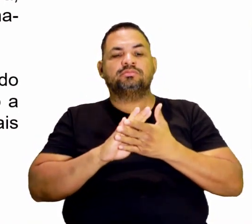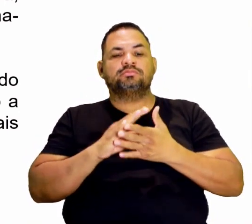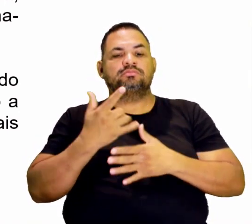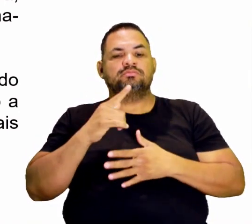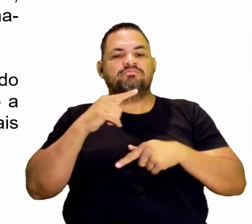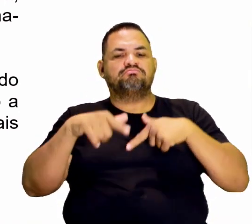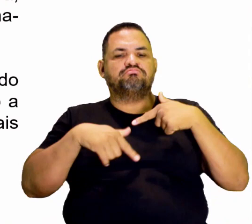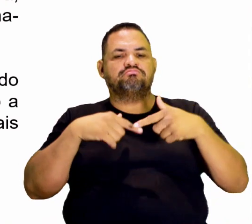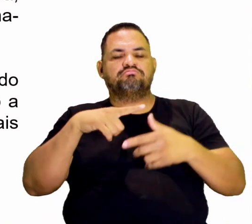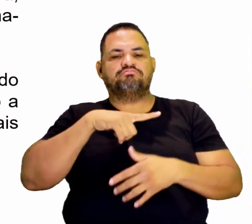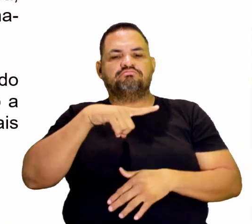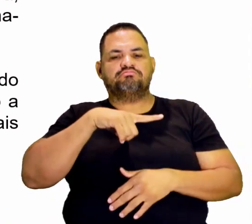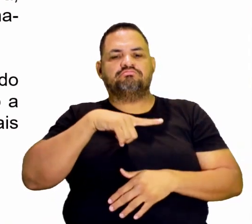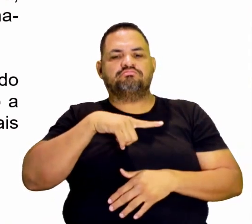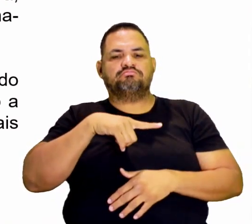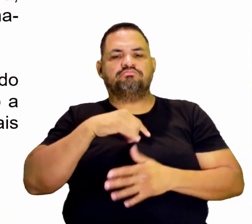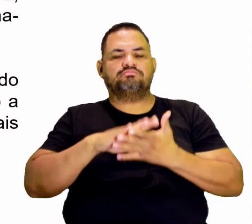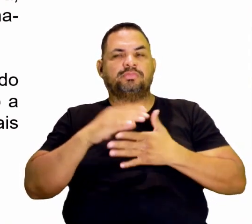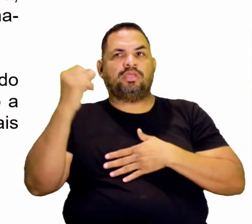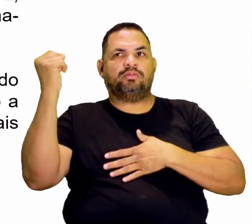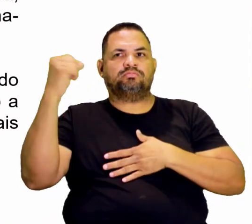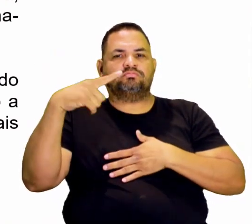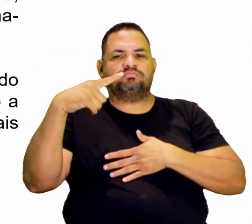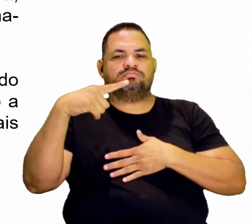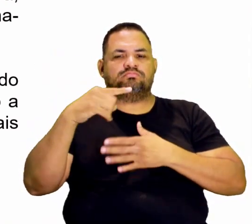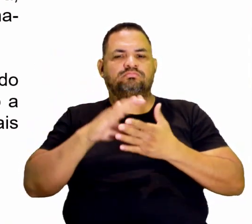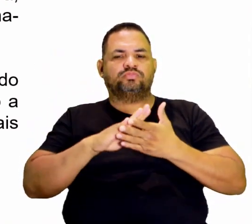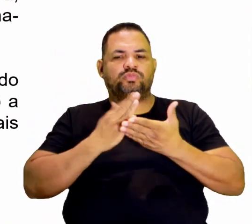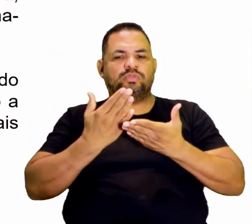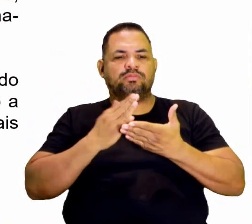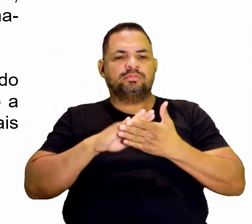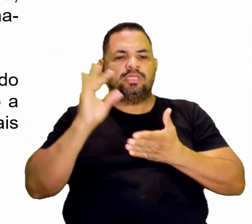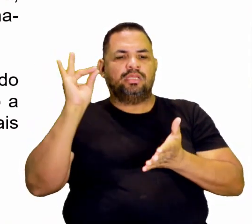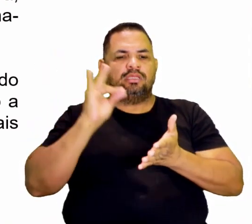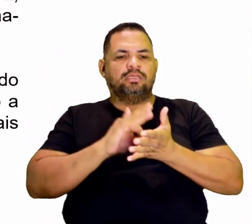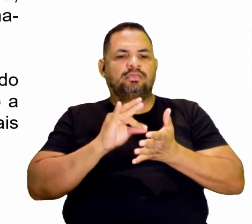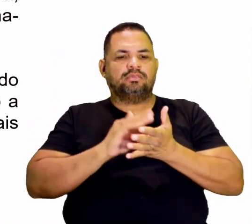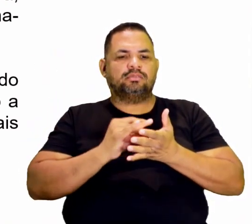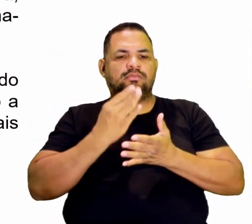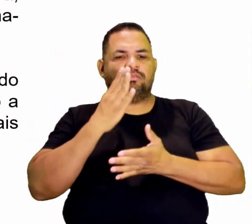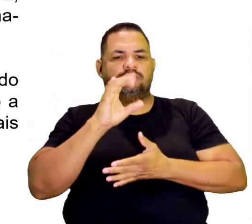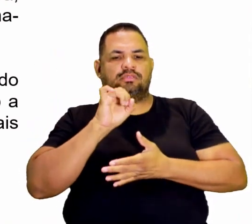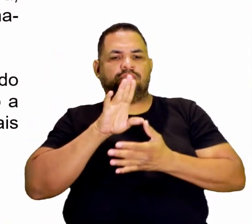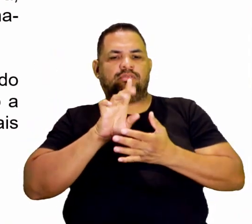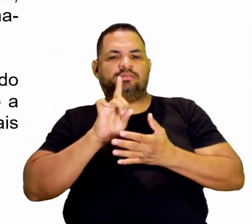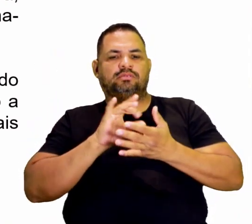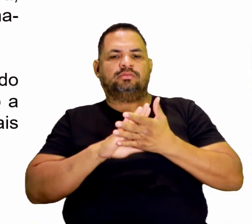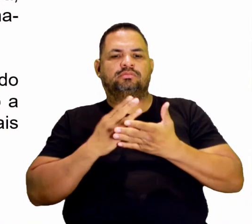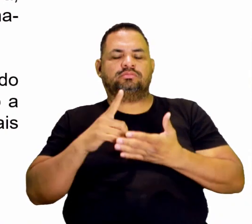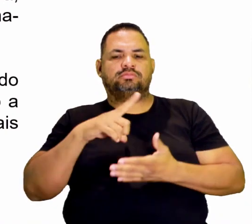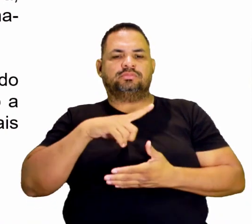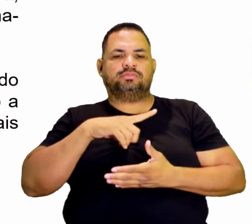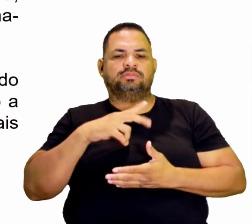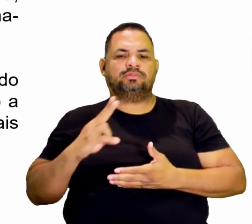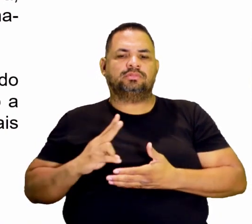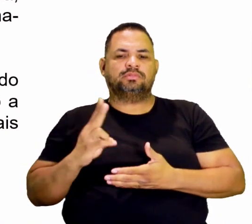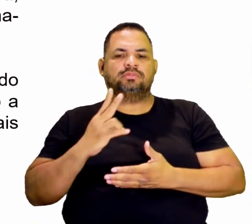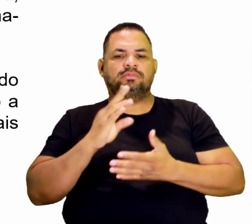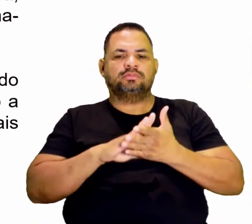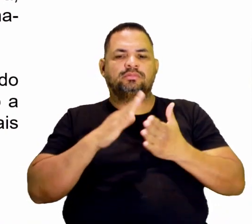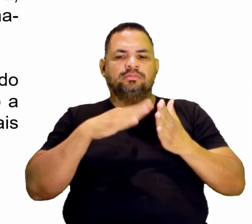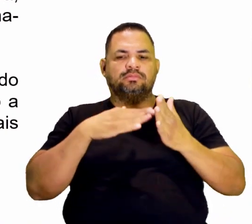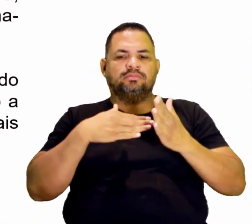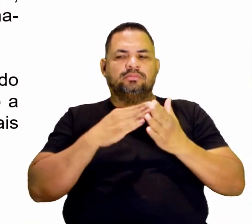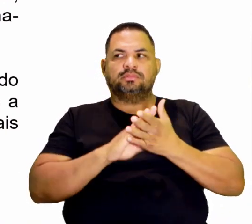não produz uma impressão de luz e de sombra muito mais real do que o claro escuro tão valorizado pelos